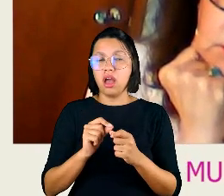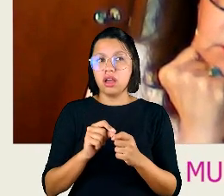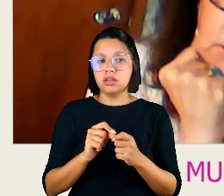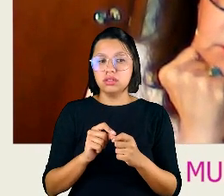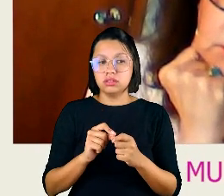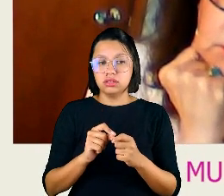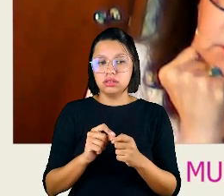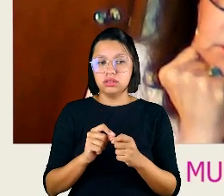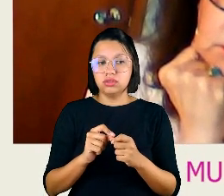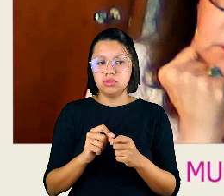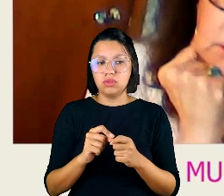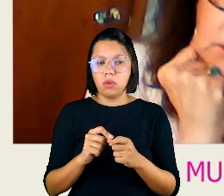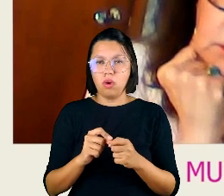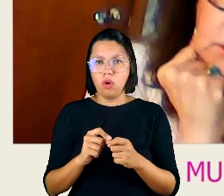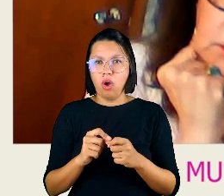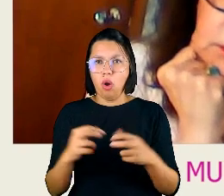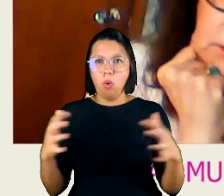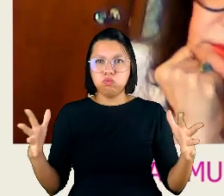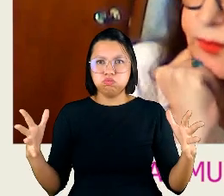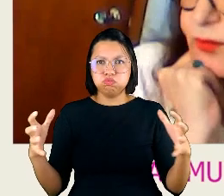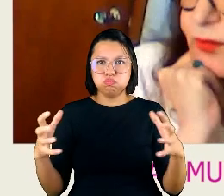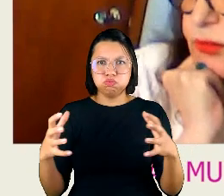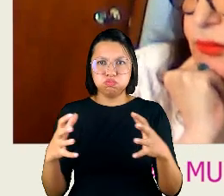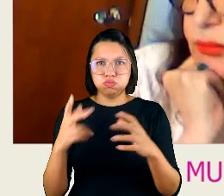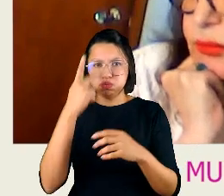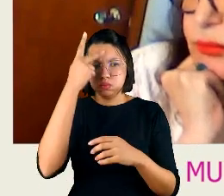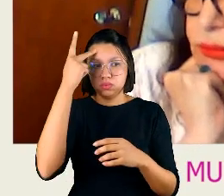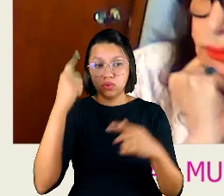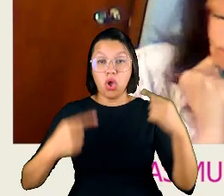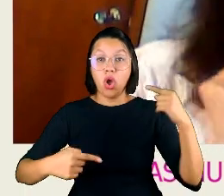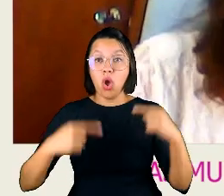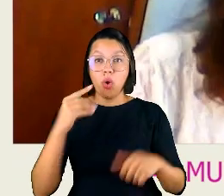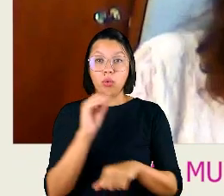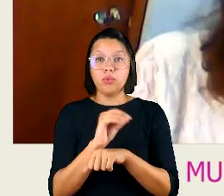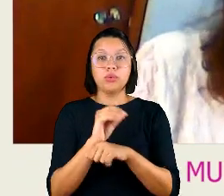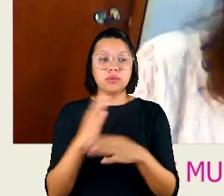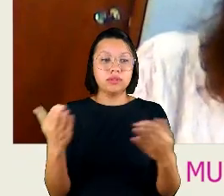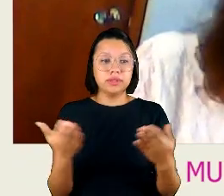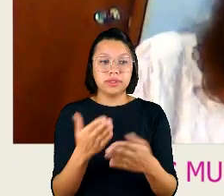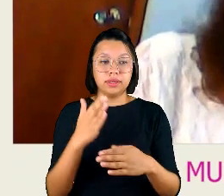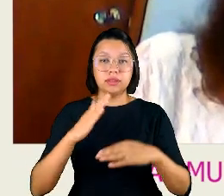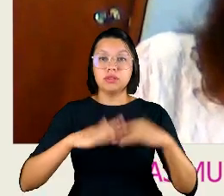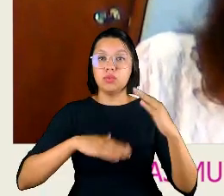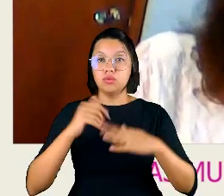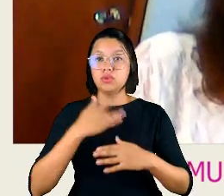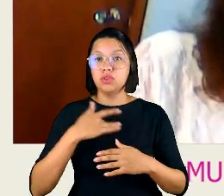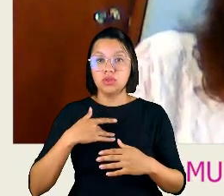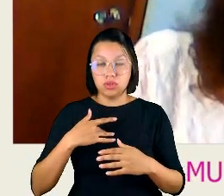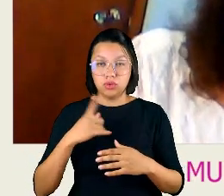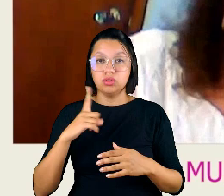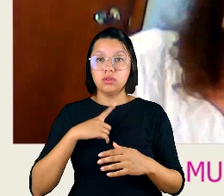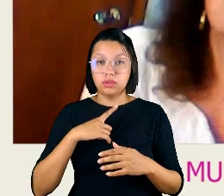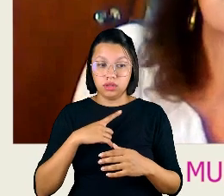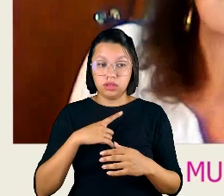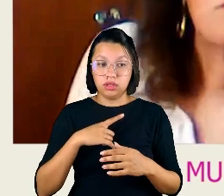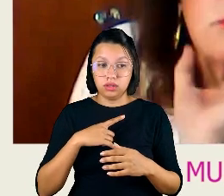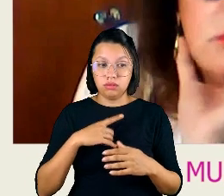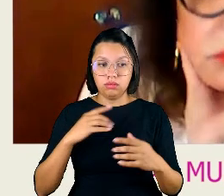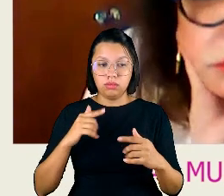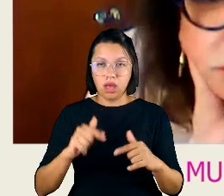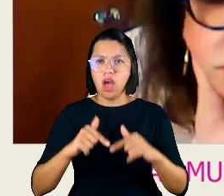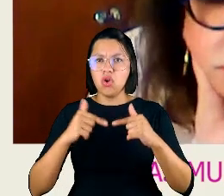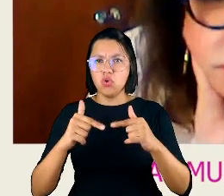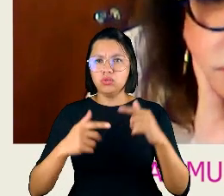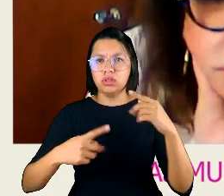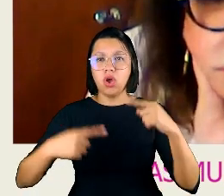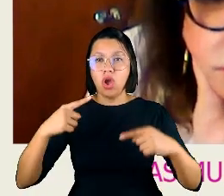aglomerações e ações contra os cuidados que essas mulheres estão tendo para o enfrentamento da pandemia. A exploração da